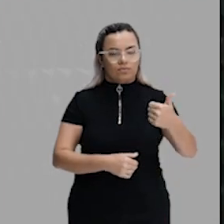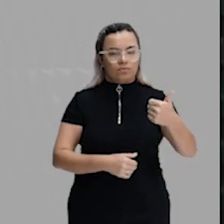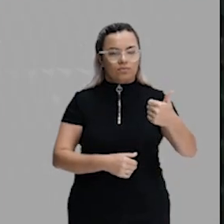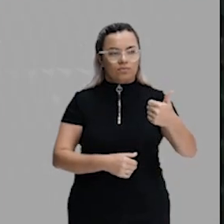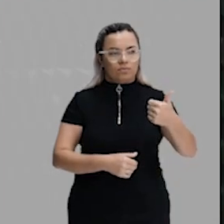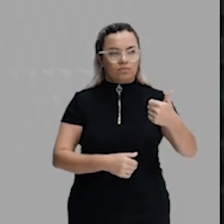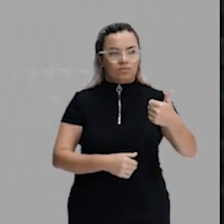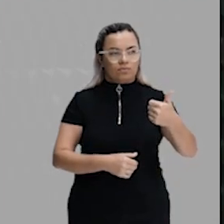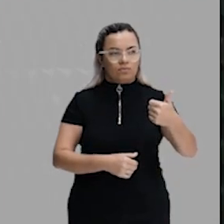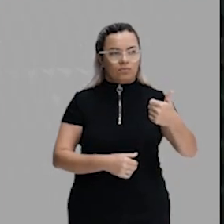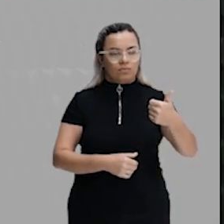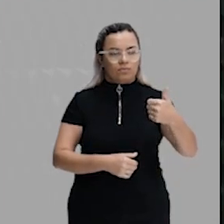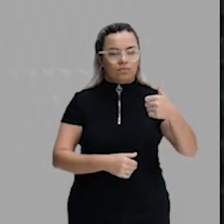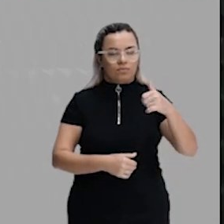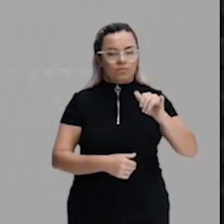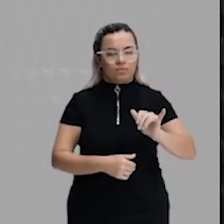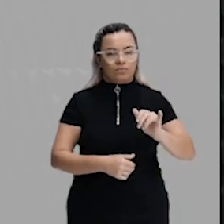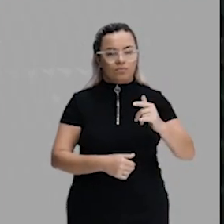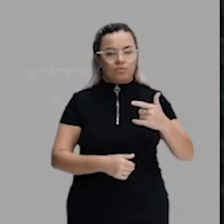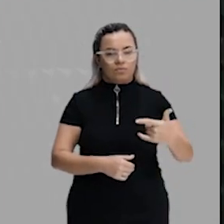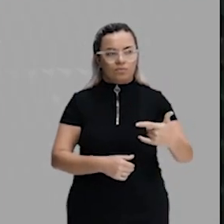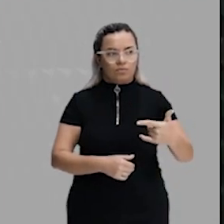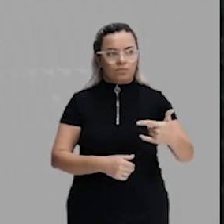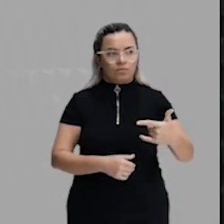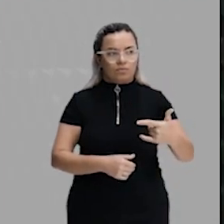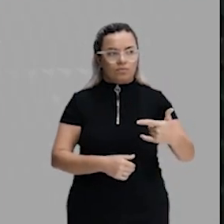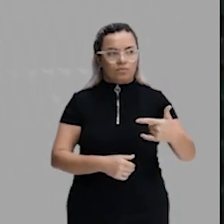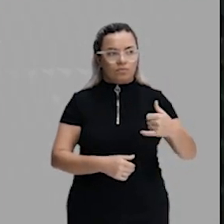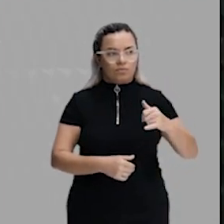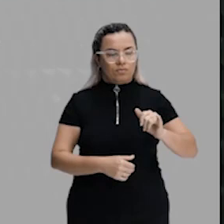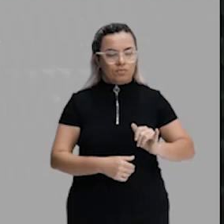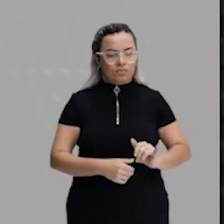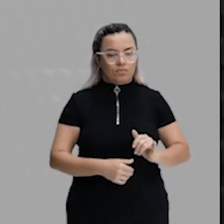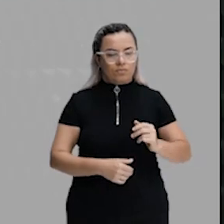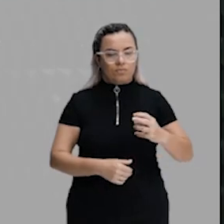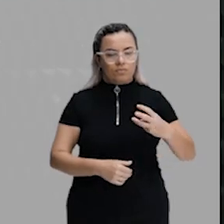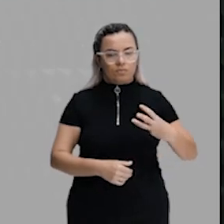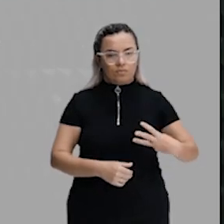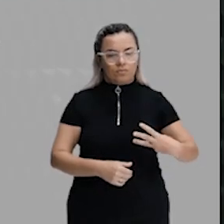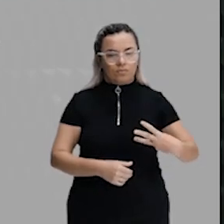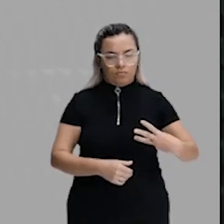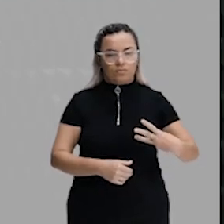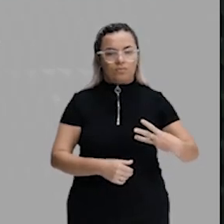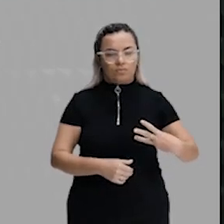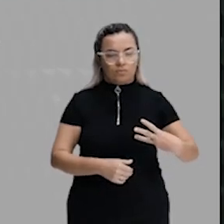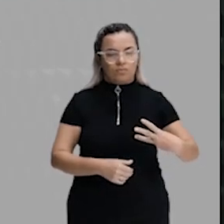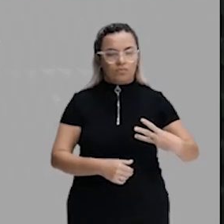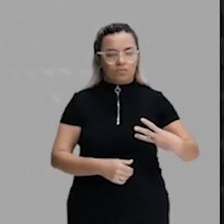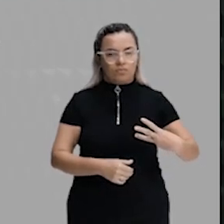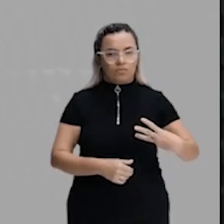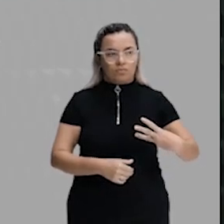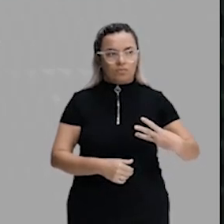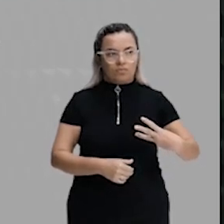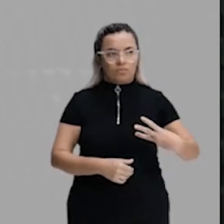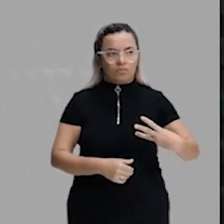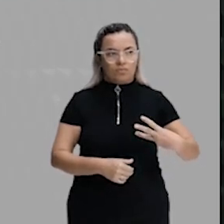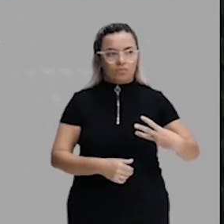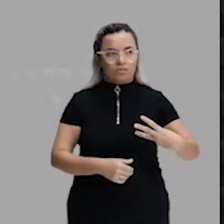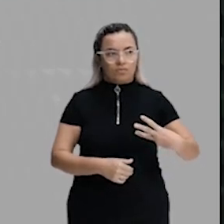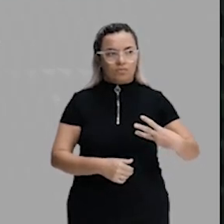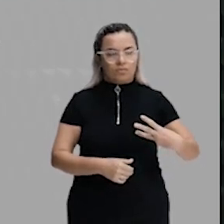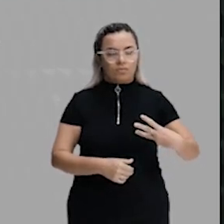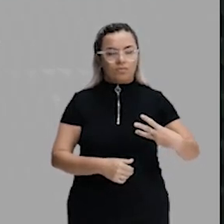corrente elétrica 2 e corrente elétrica 3. Isso,